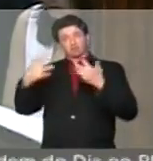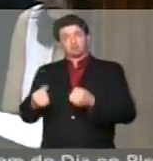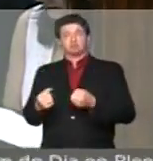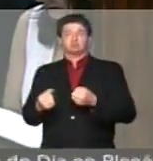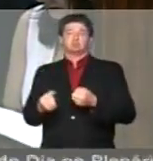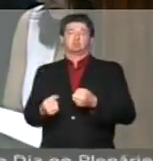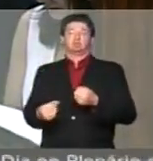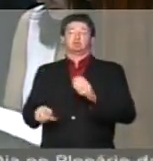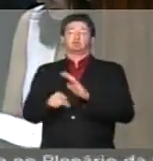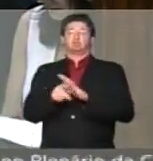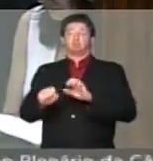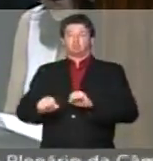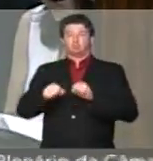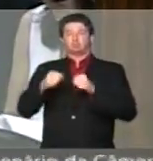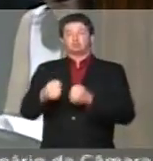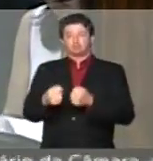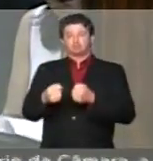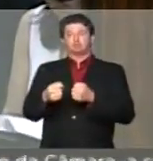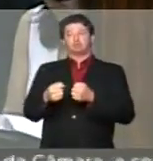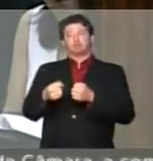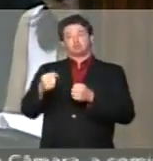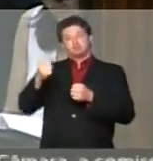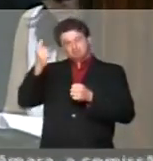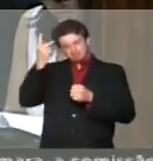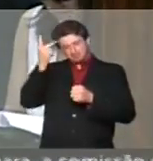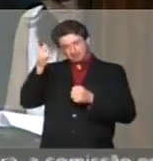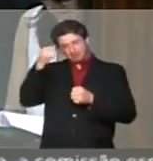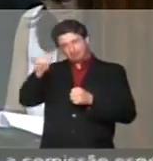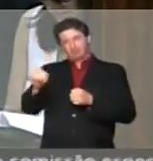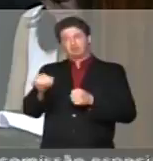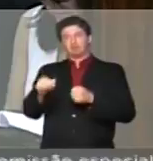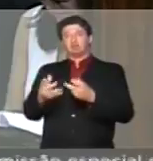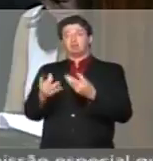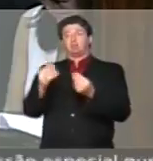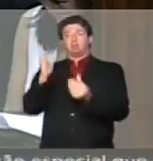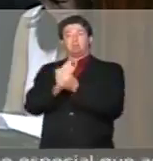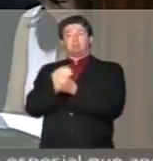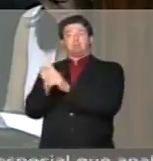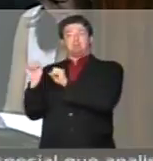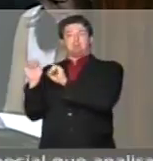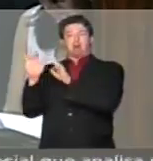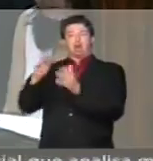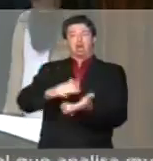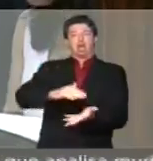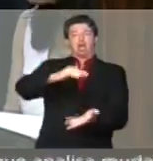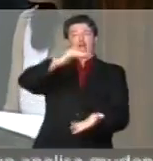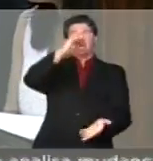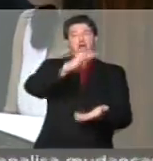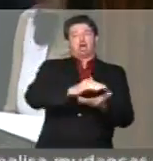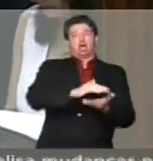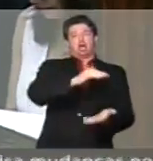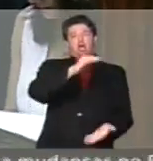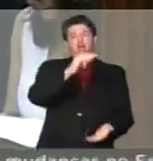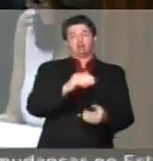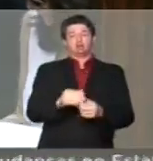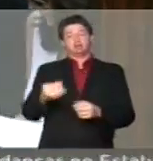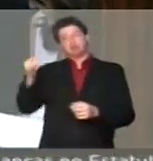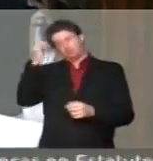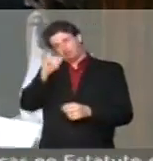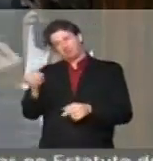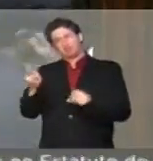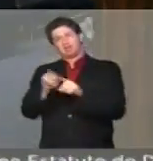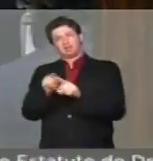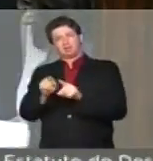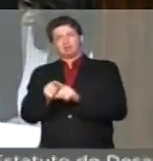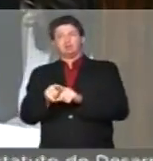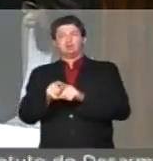em relação aos esforços aplicados para impedir uma avalanche de processos obste o devido andamento nas instâncias